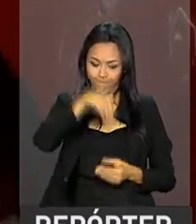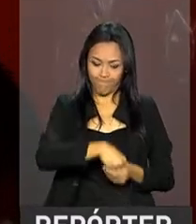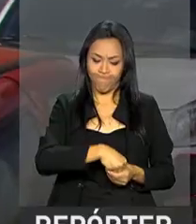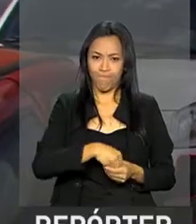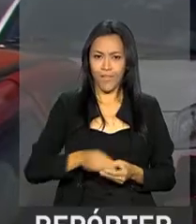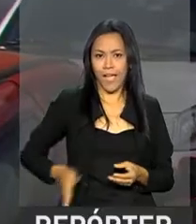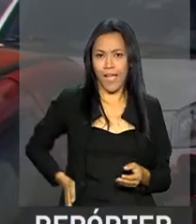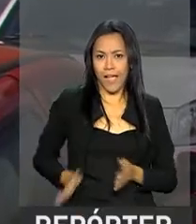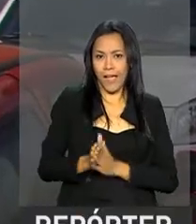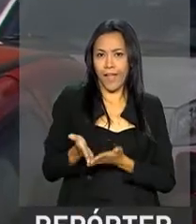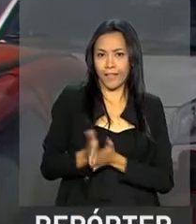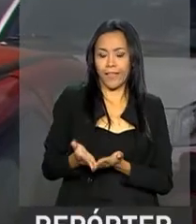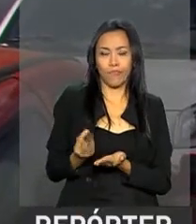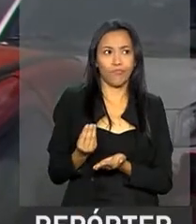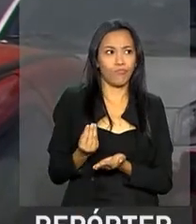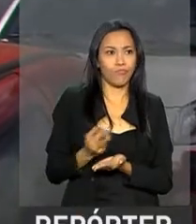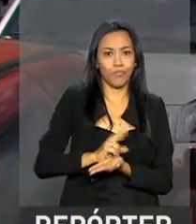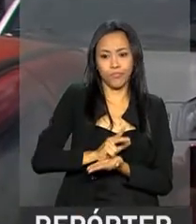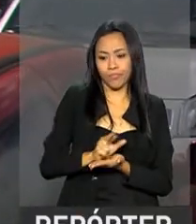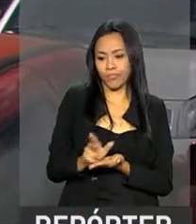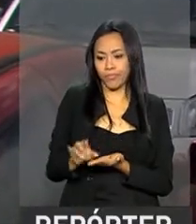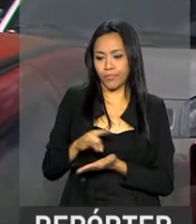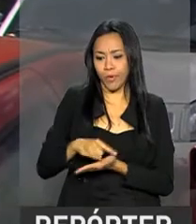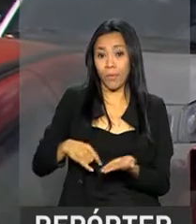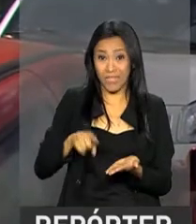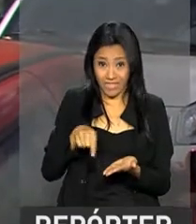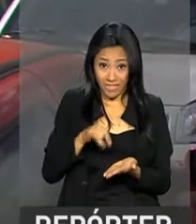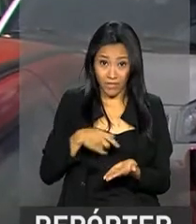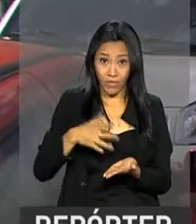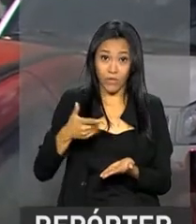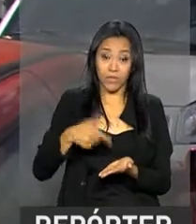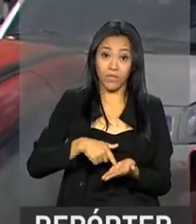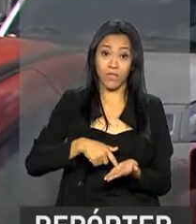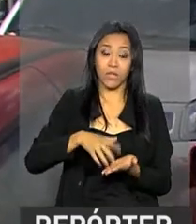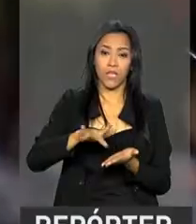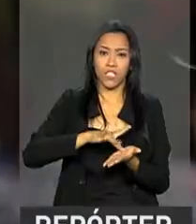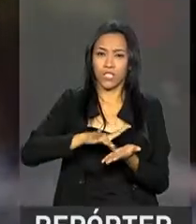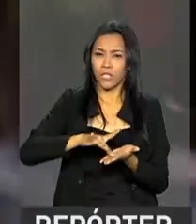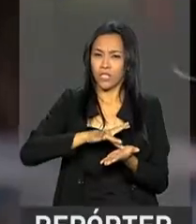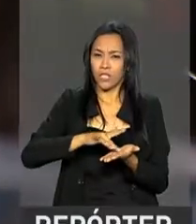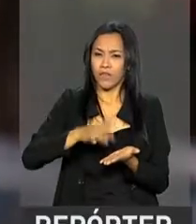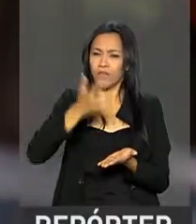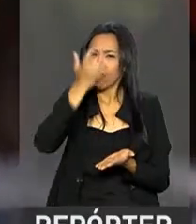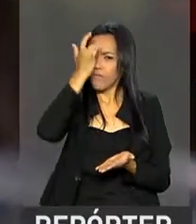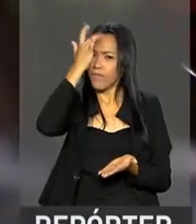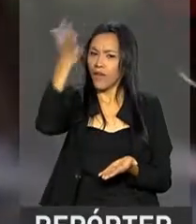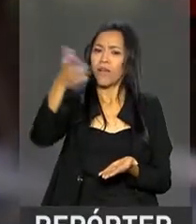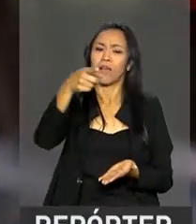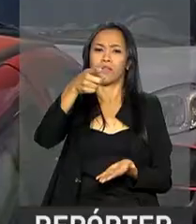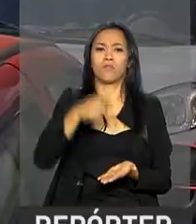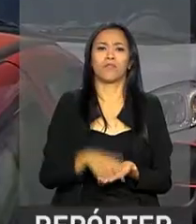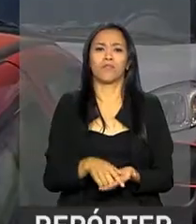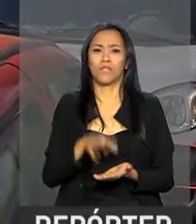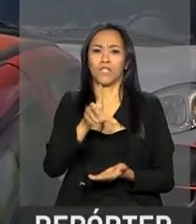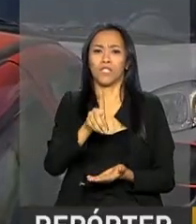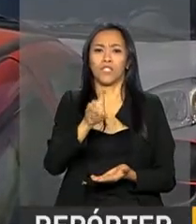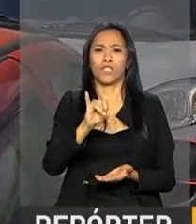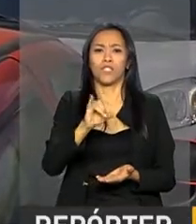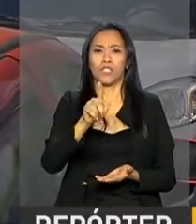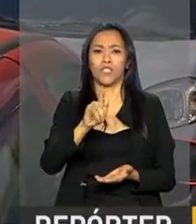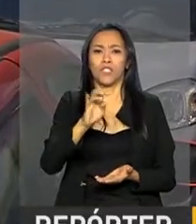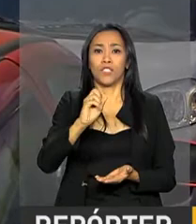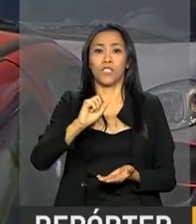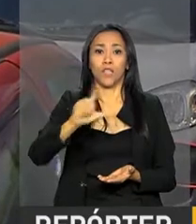documentos ele conta que se alguns deles fossem digitais o unificado facilitaria muito a vida de 2 mil edificações